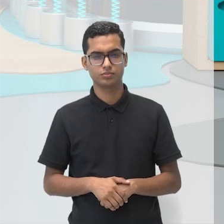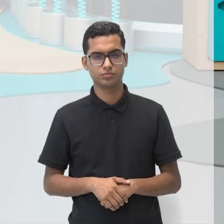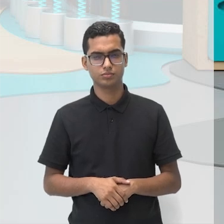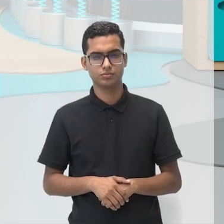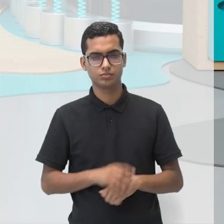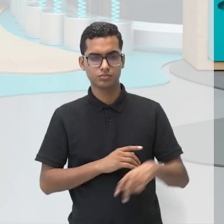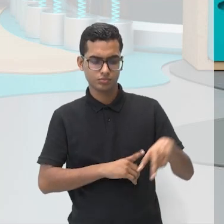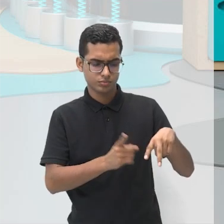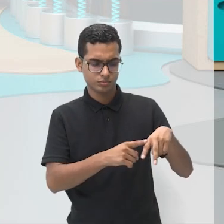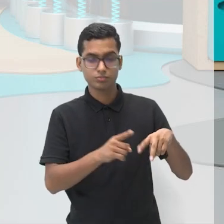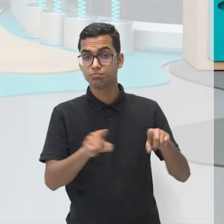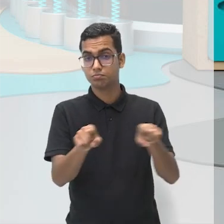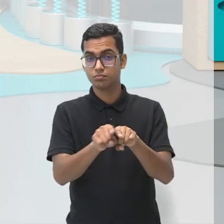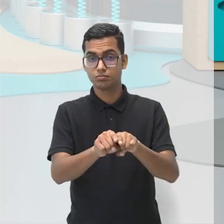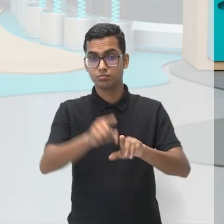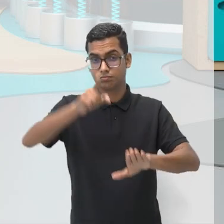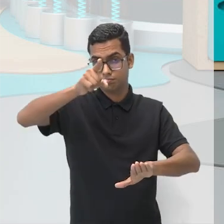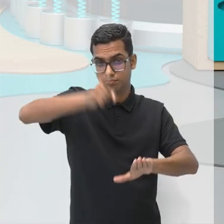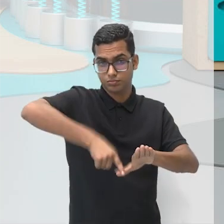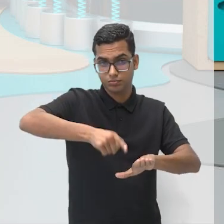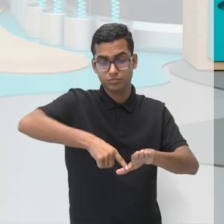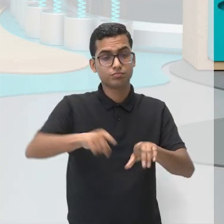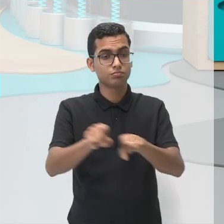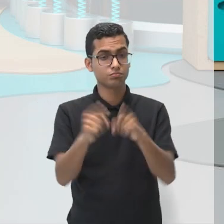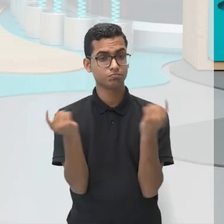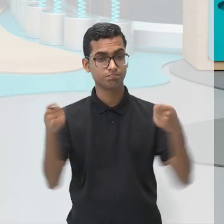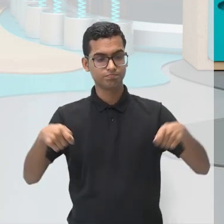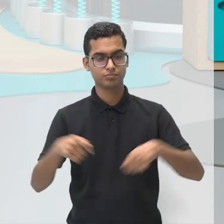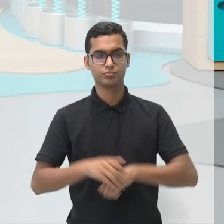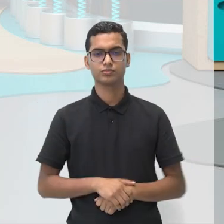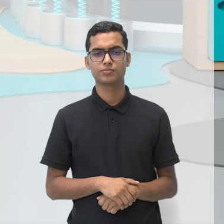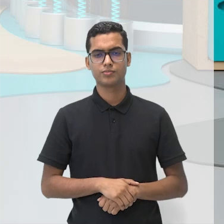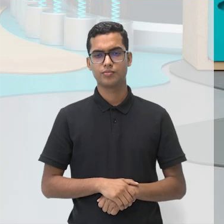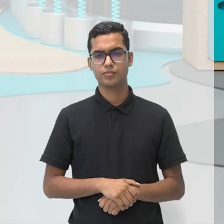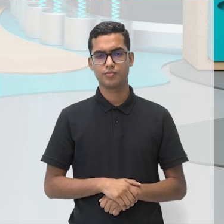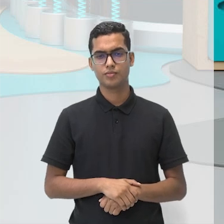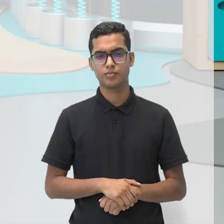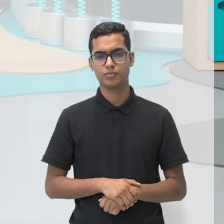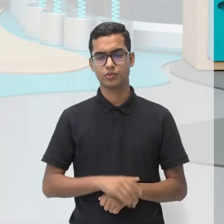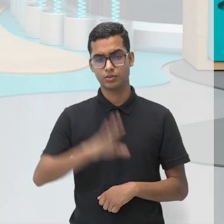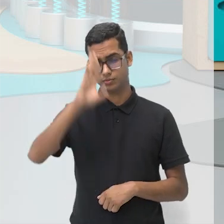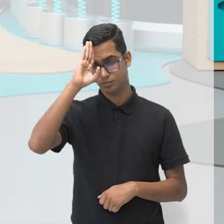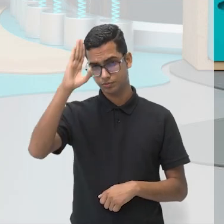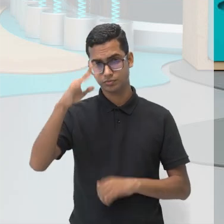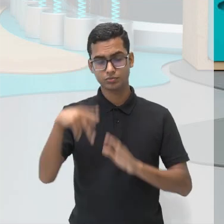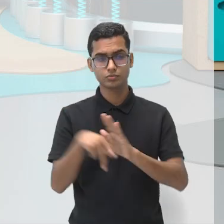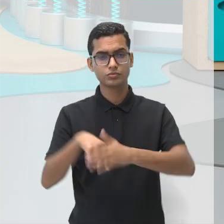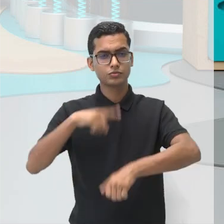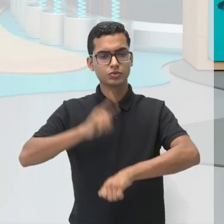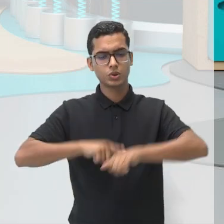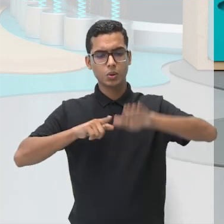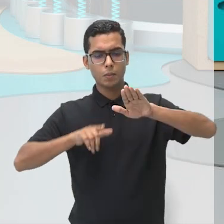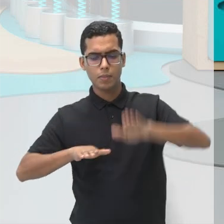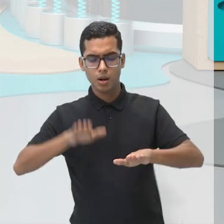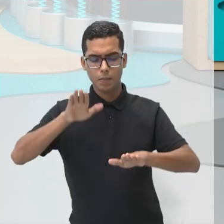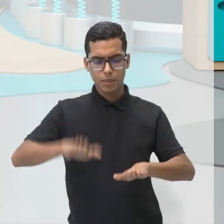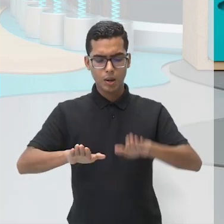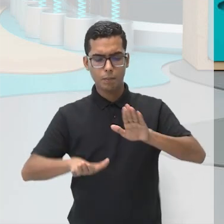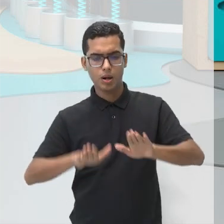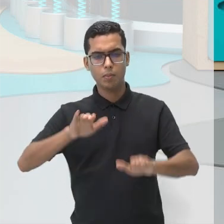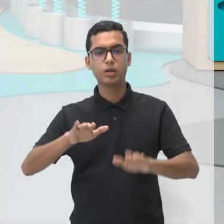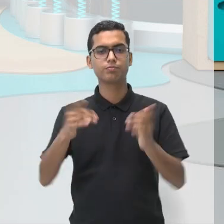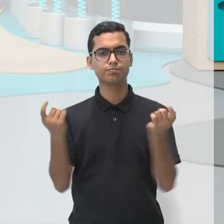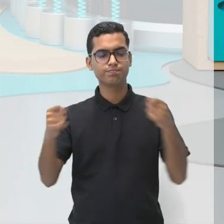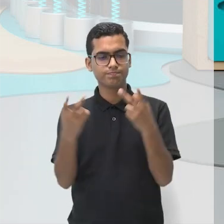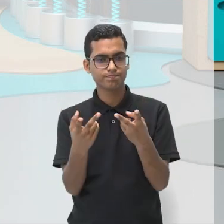coluna, mas também nos pés a gente vai ter desvios. Principalmente a gente vai perceber eles na pisada, né? Ele vai ter um reflexo direto na